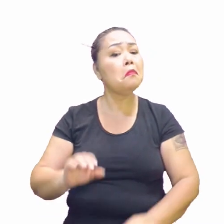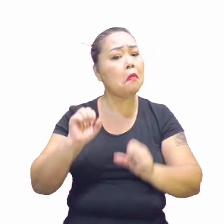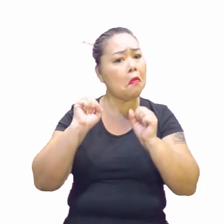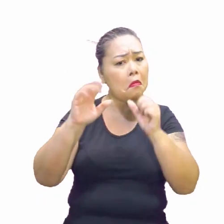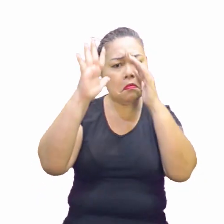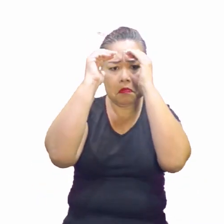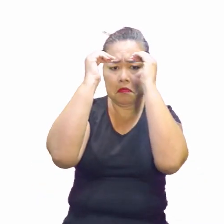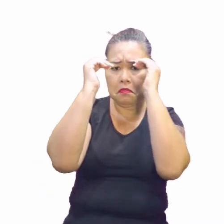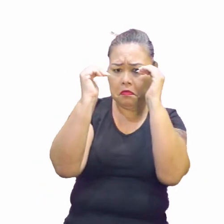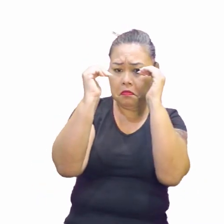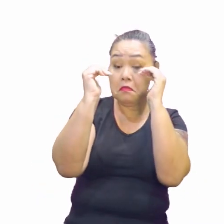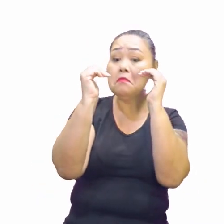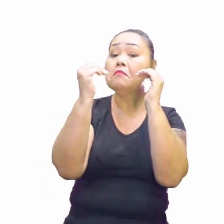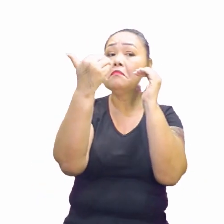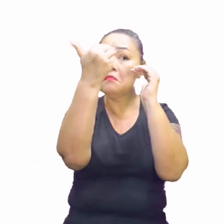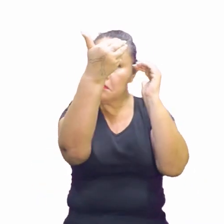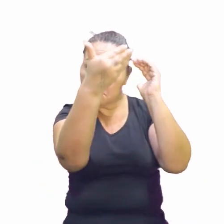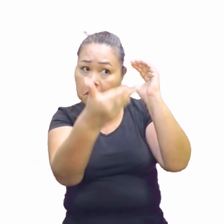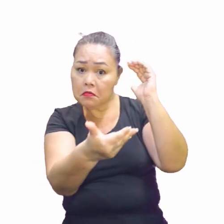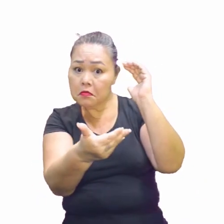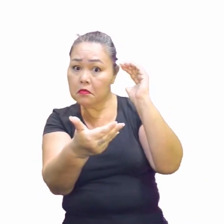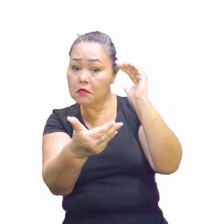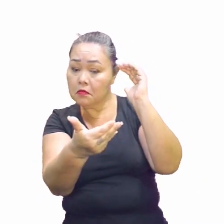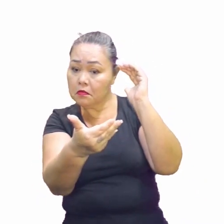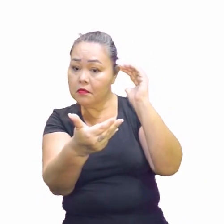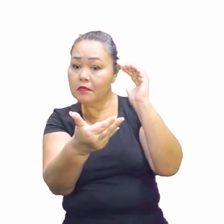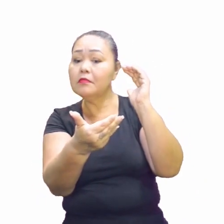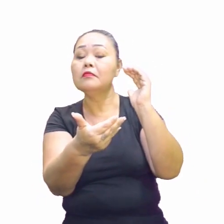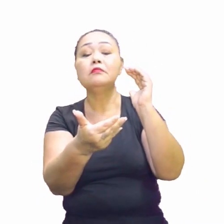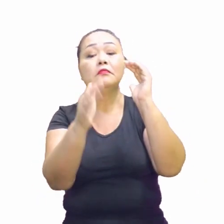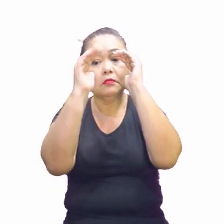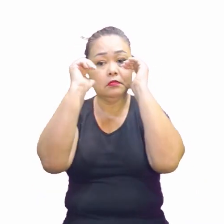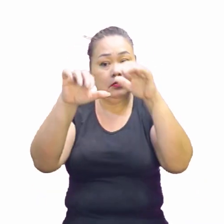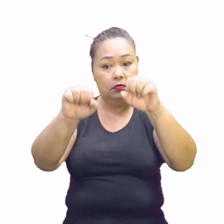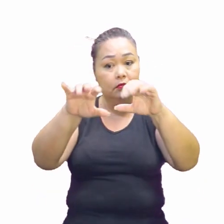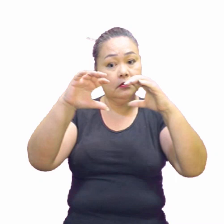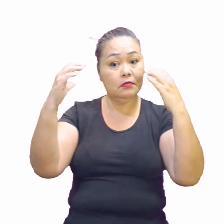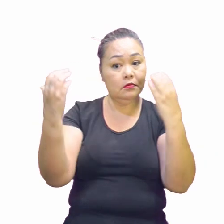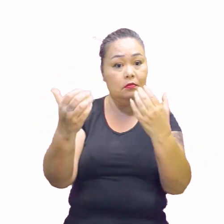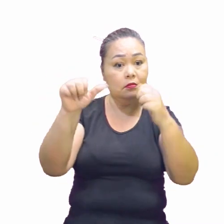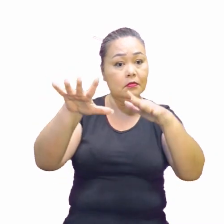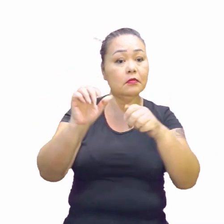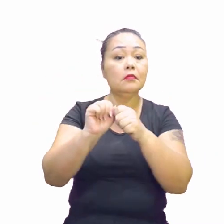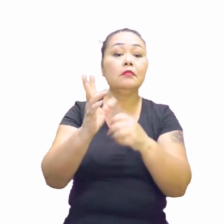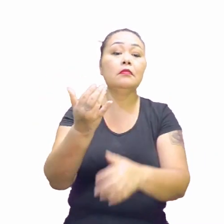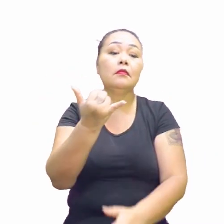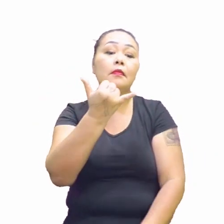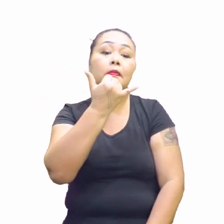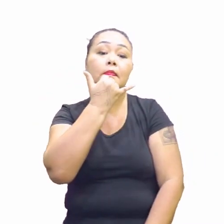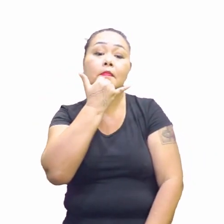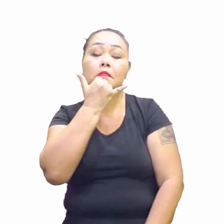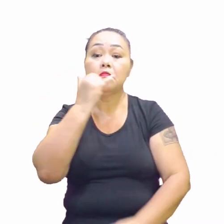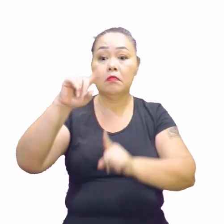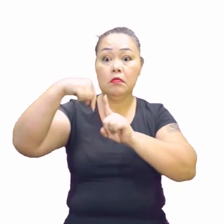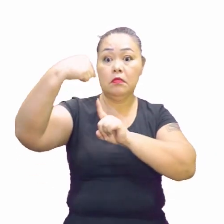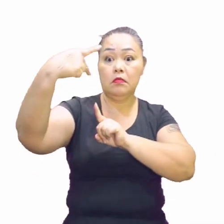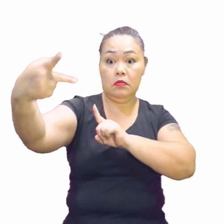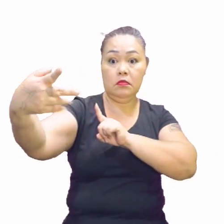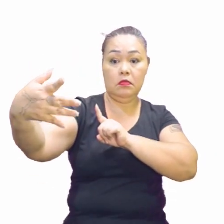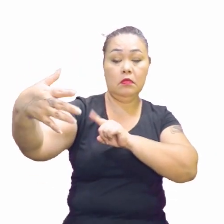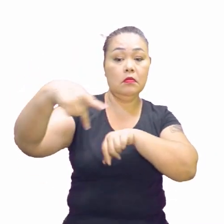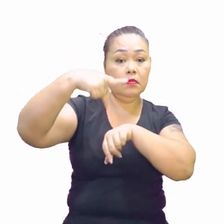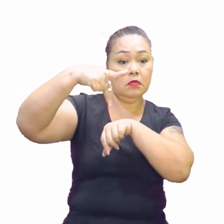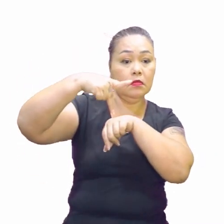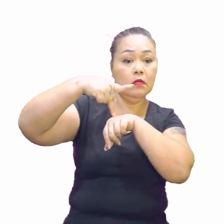podem-se respeitar essas convenções. C, pode-se perdoar aos exilados.